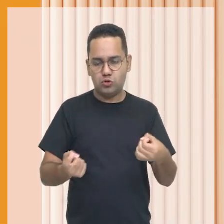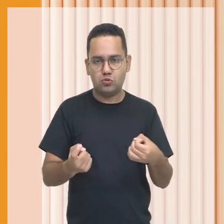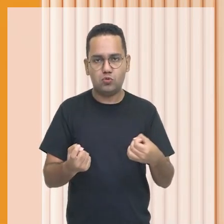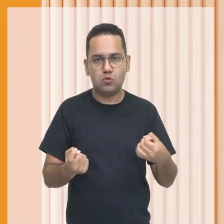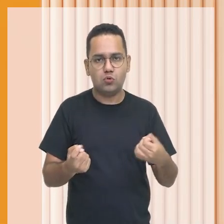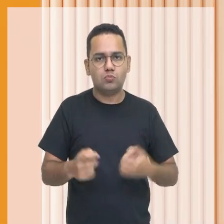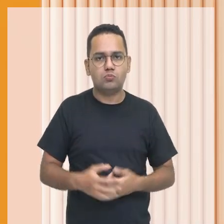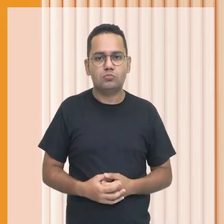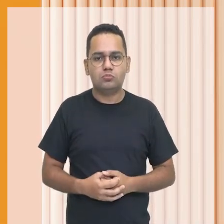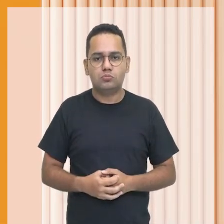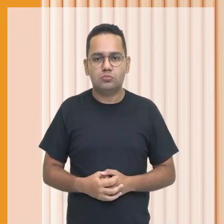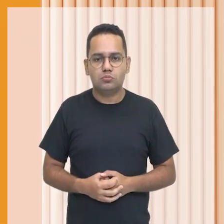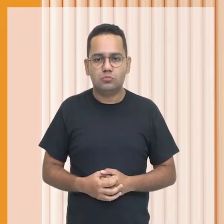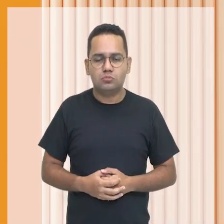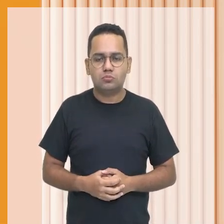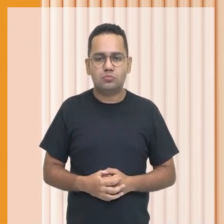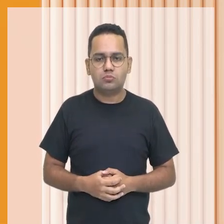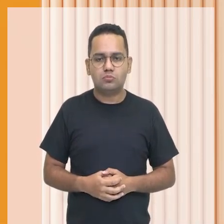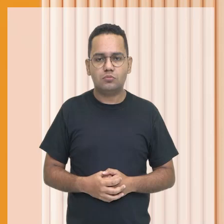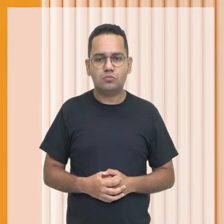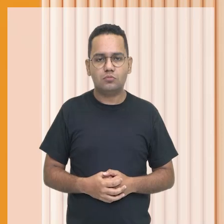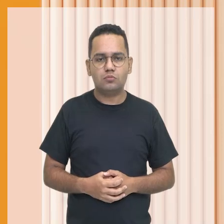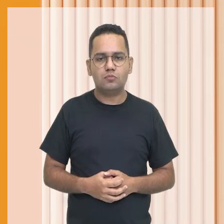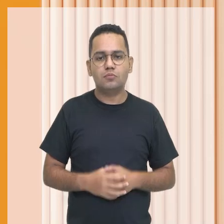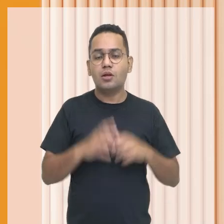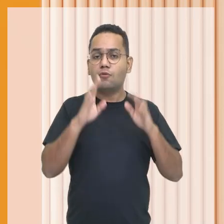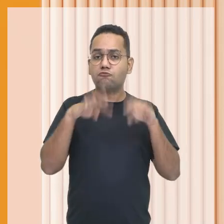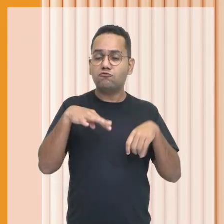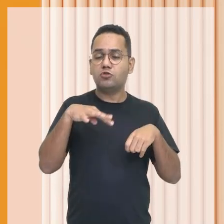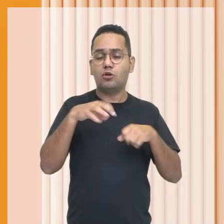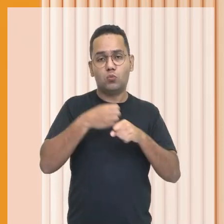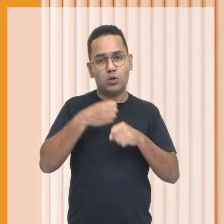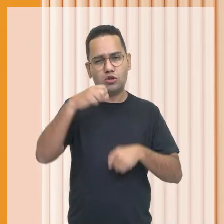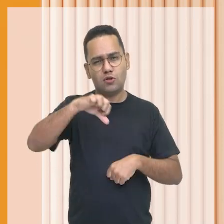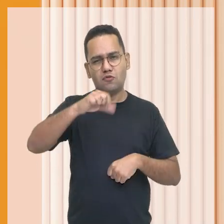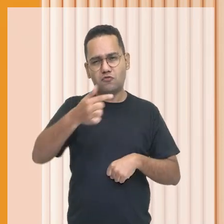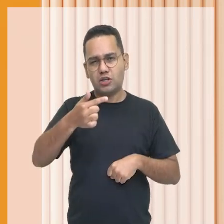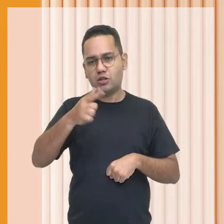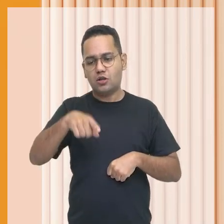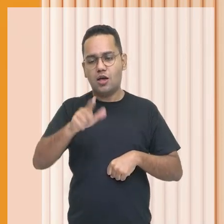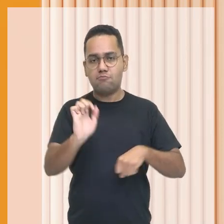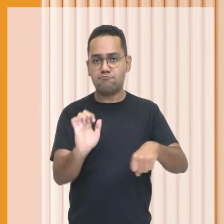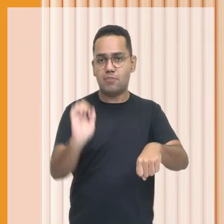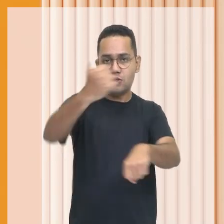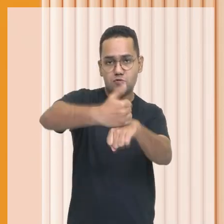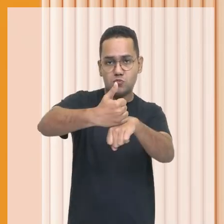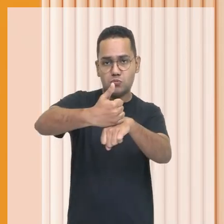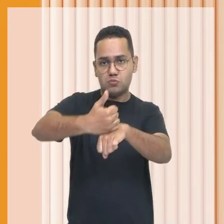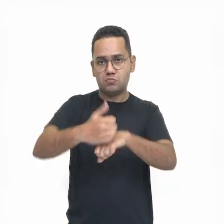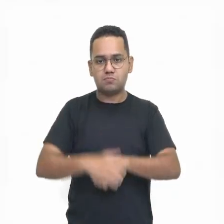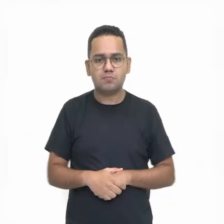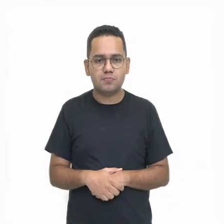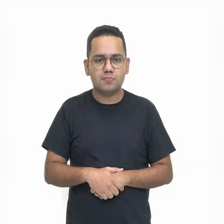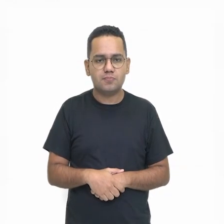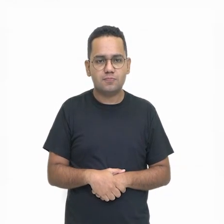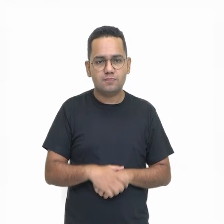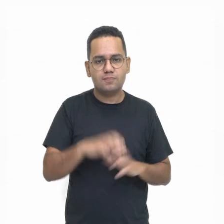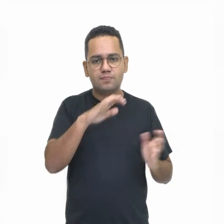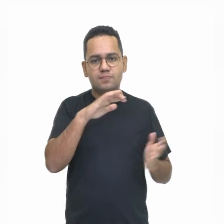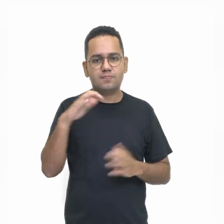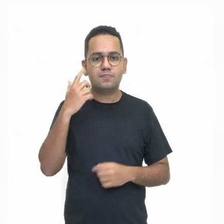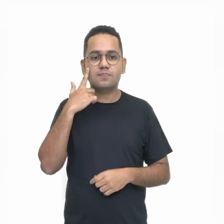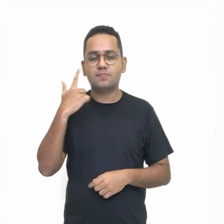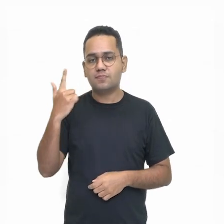forma do Collor. Então, no final de 92, ele assume, então, aí o governo. Ok, continuando então,